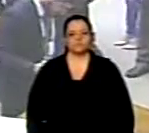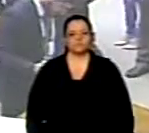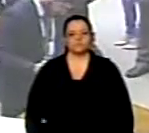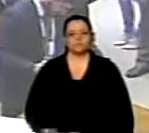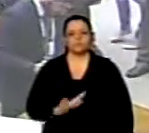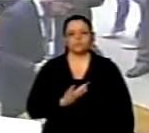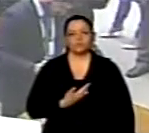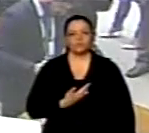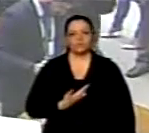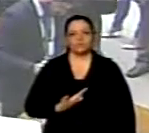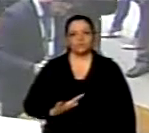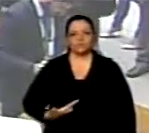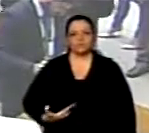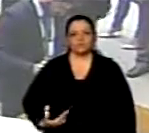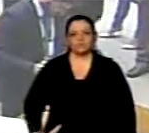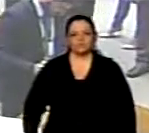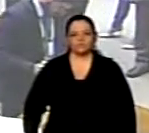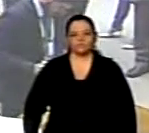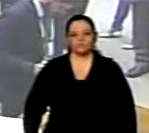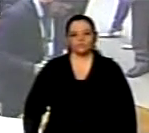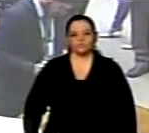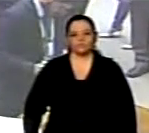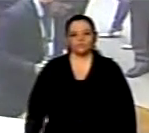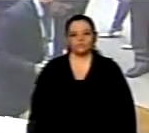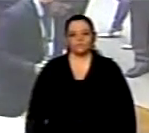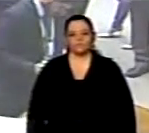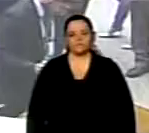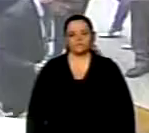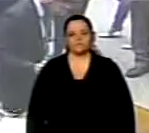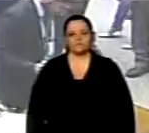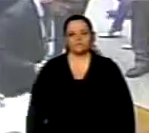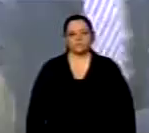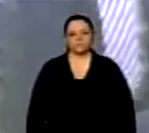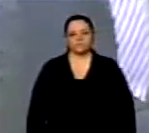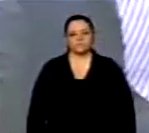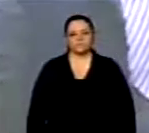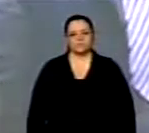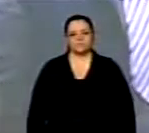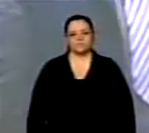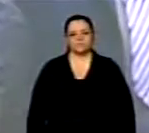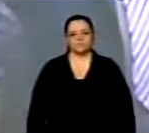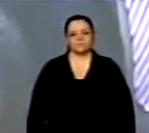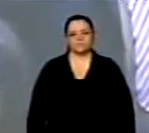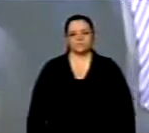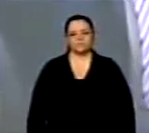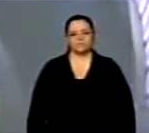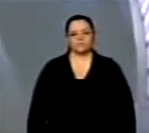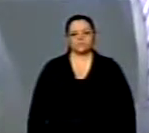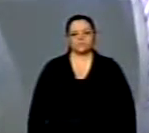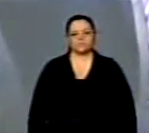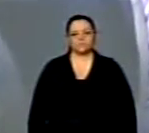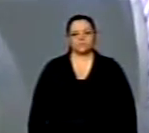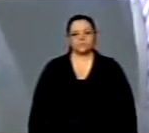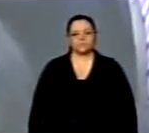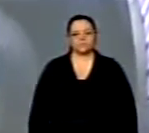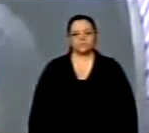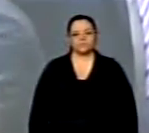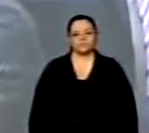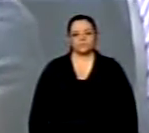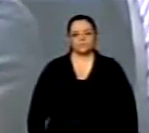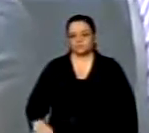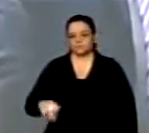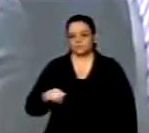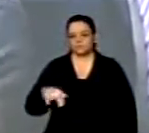Governo. Presidente. Minoria. Presidente, o PSDB, a minoria, os parlamentares